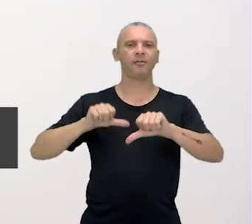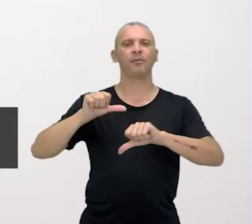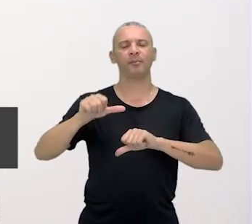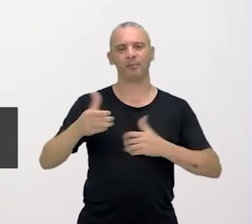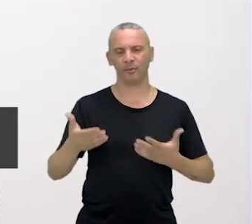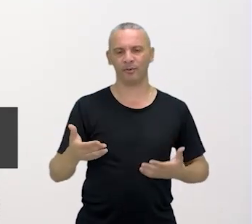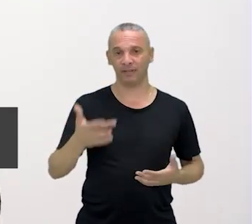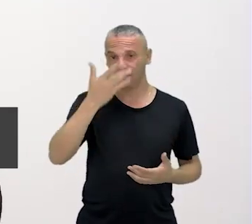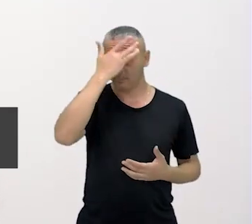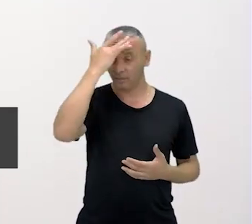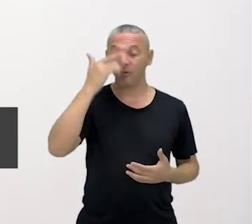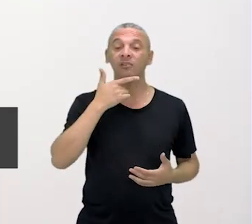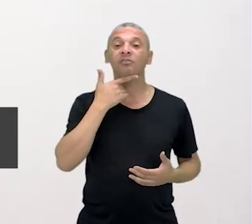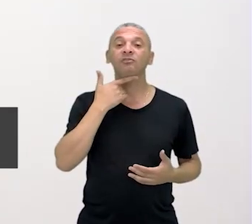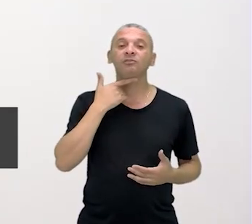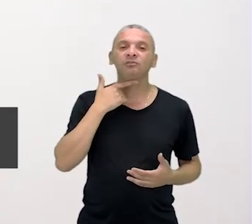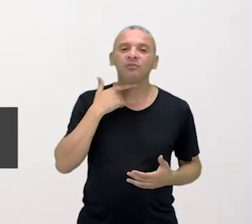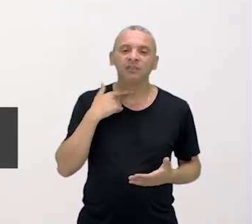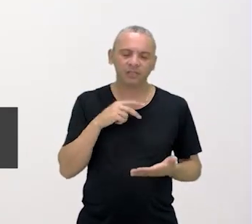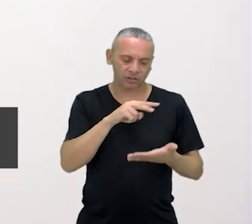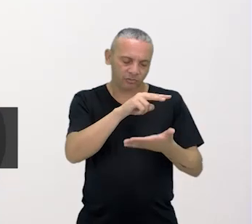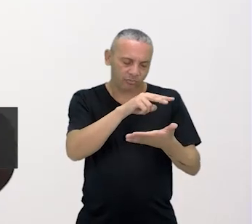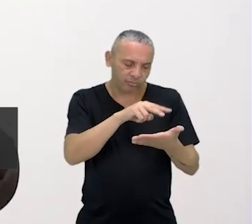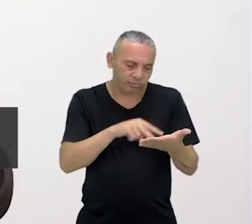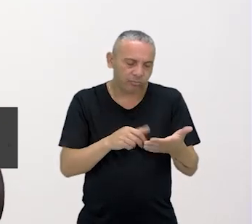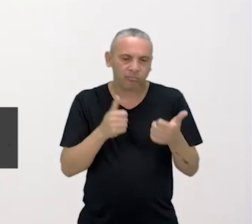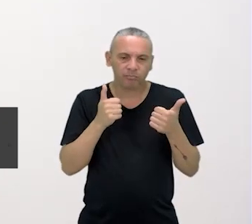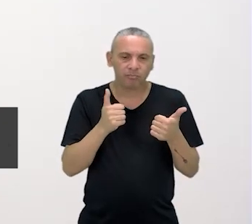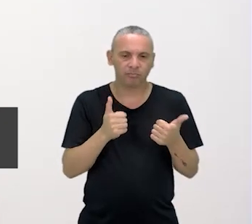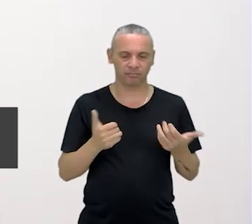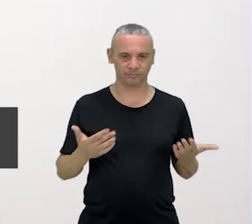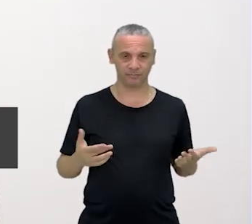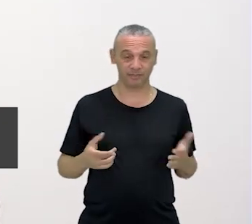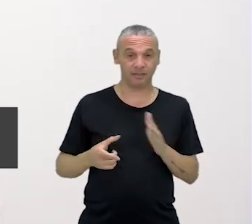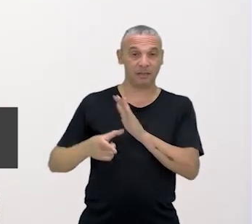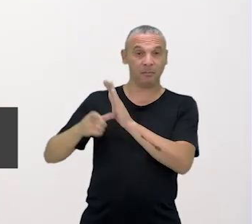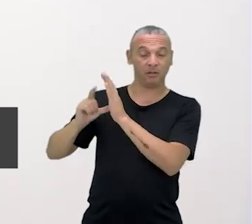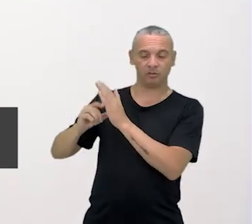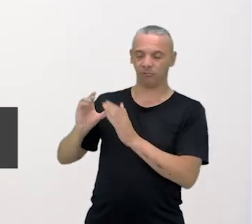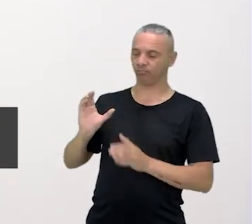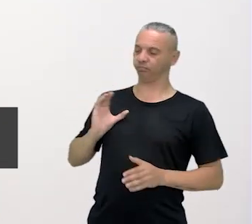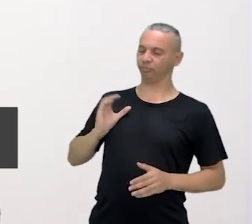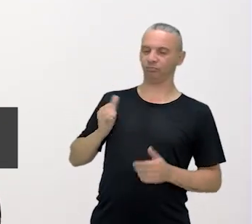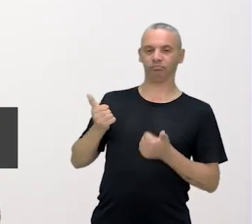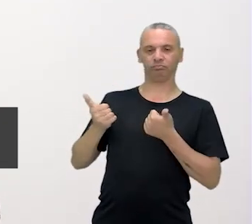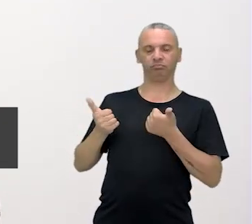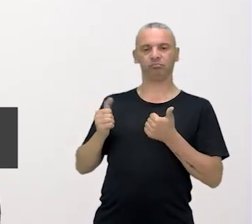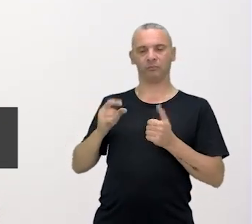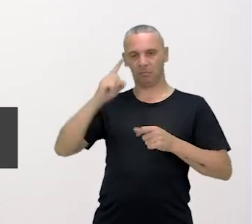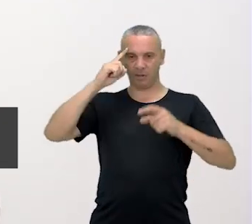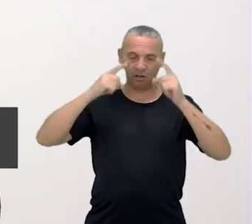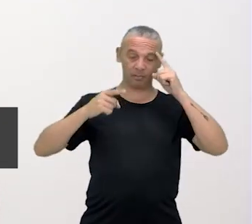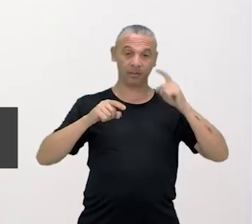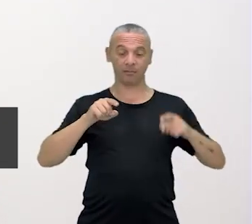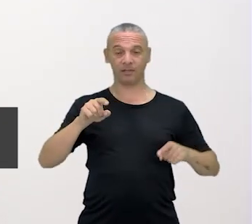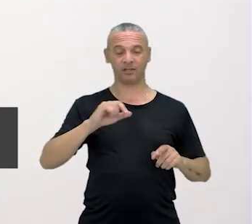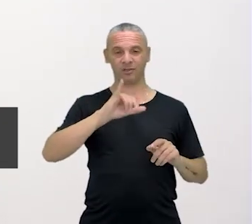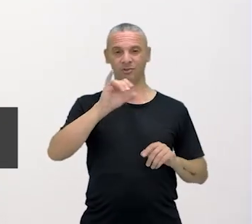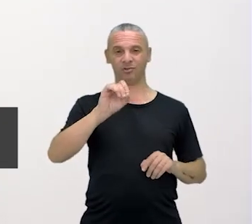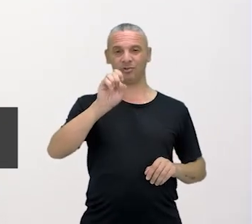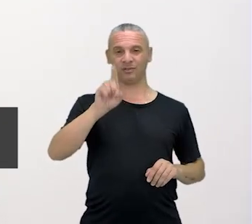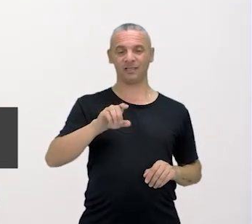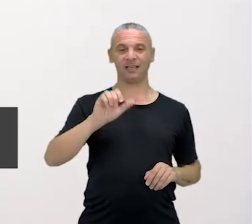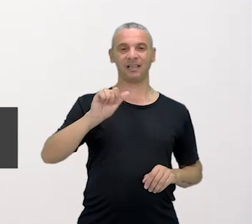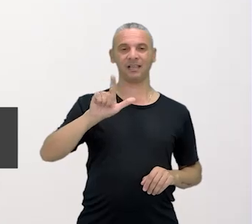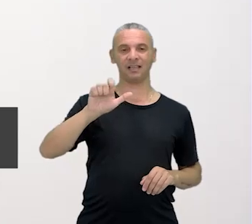buscar, né? Aqueles que têm o poder financeiro comandam toda uma sociedade, né? No caso dele, eu gosto de